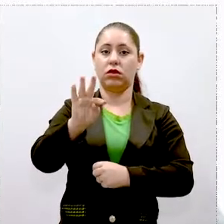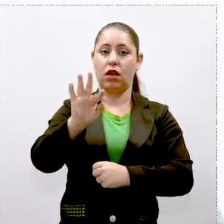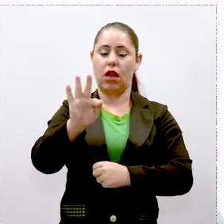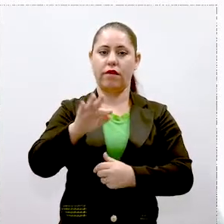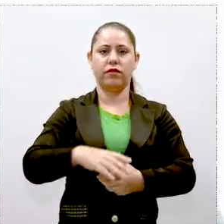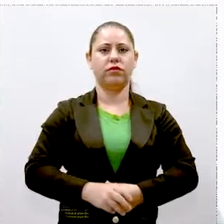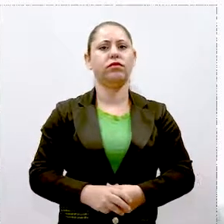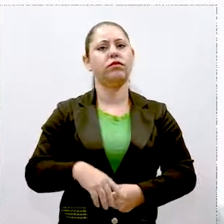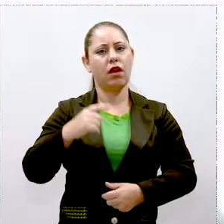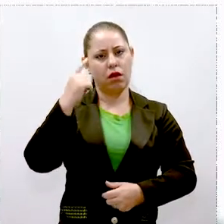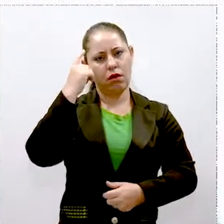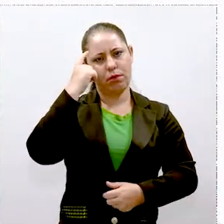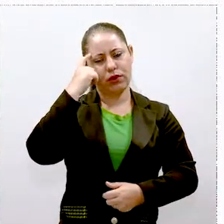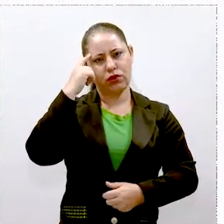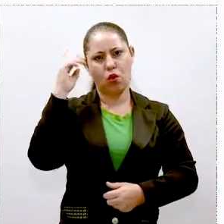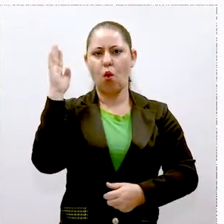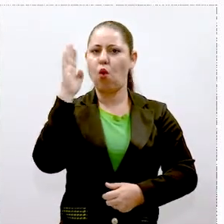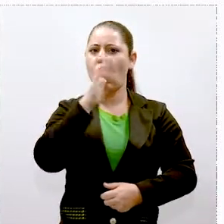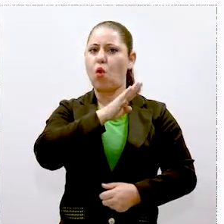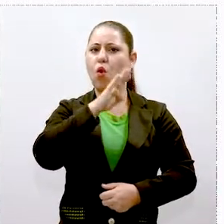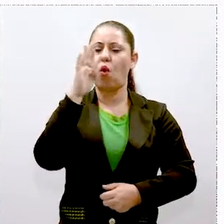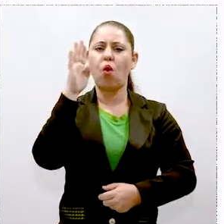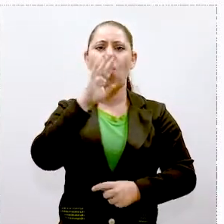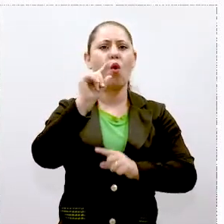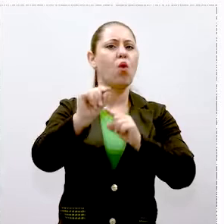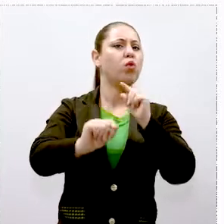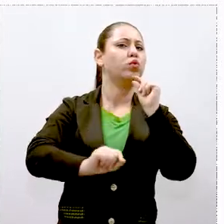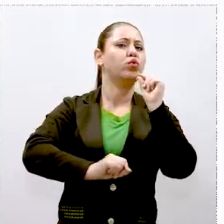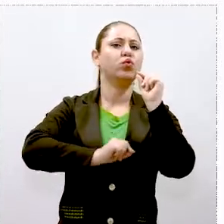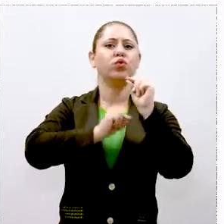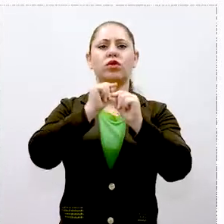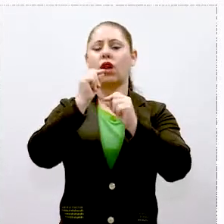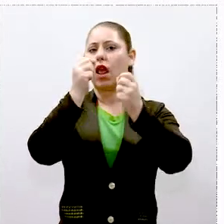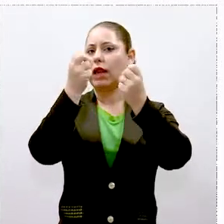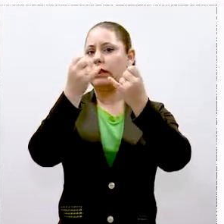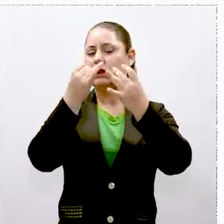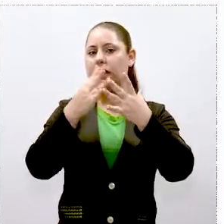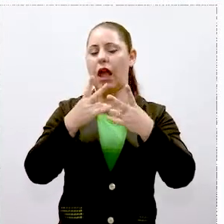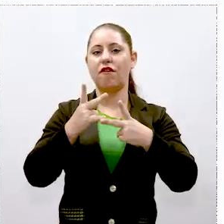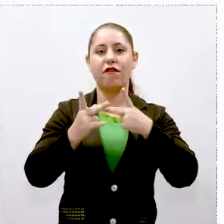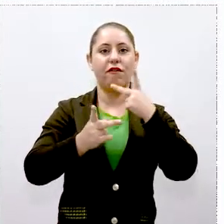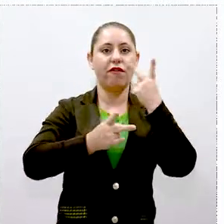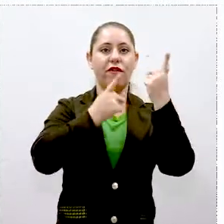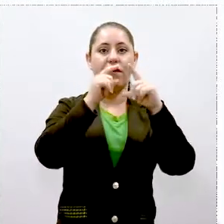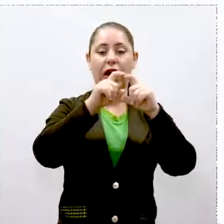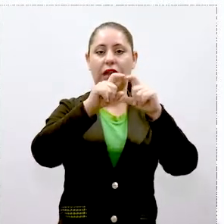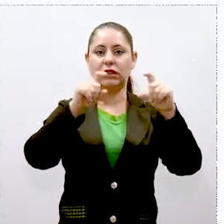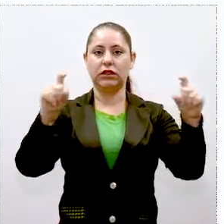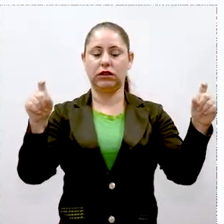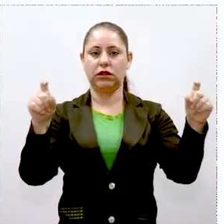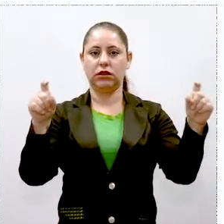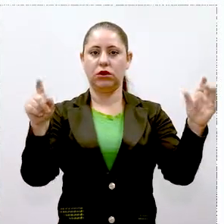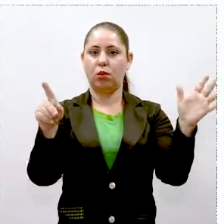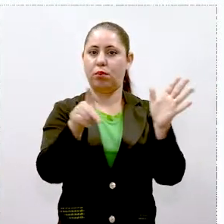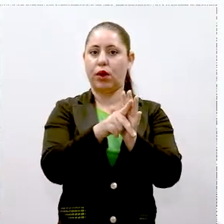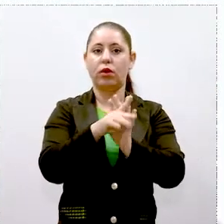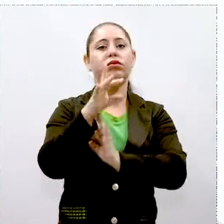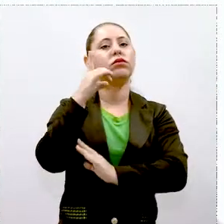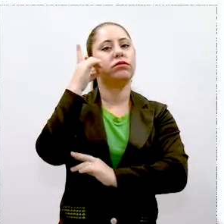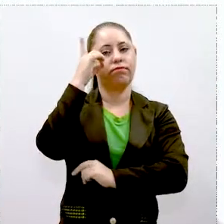achei muito grave as declarações deste deputado